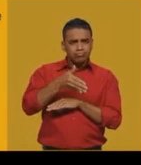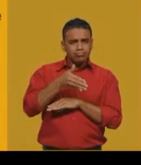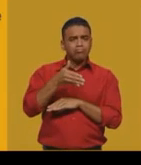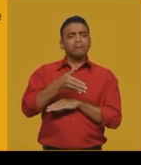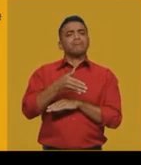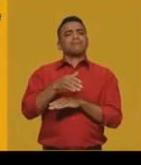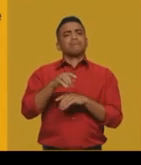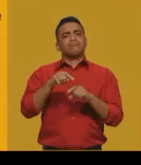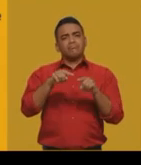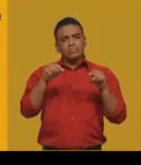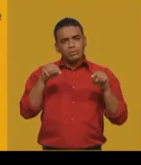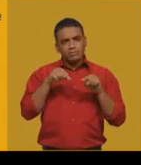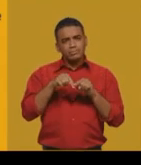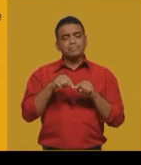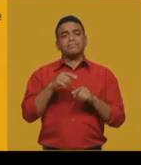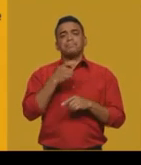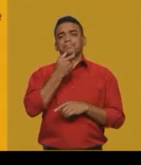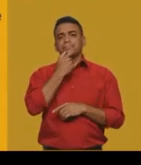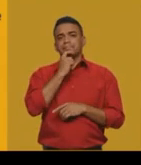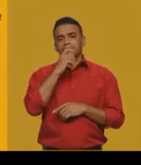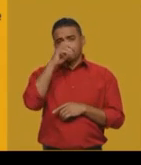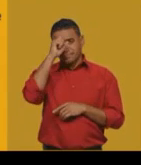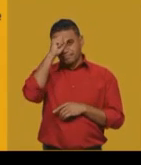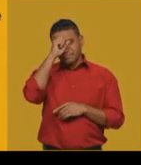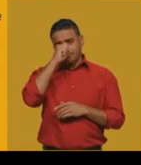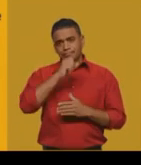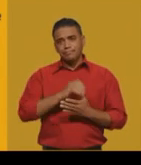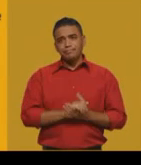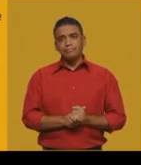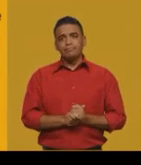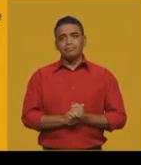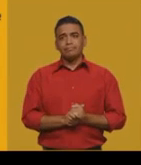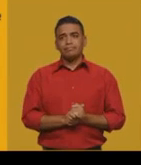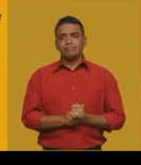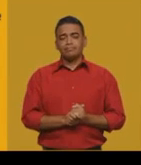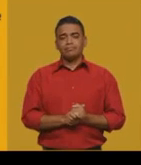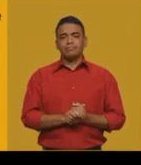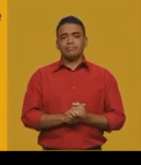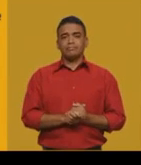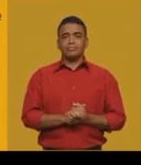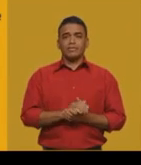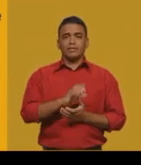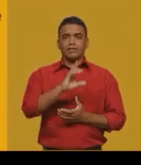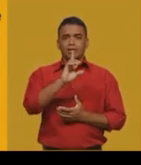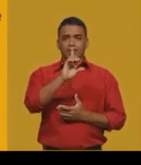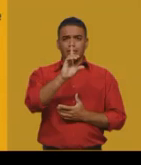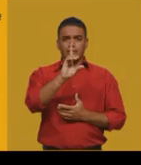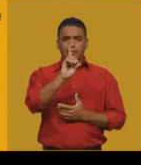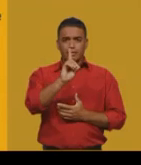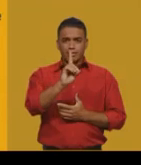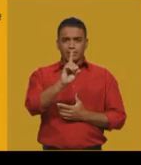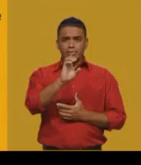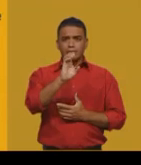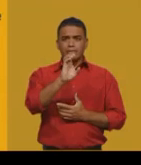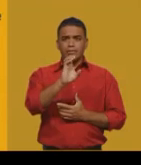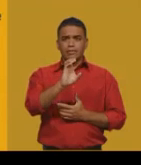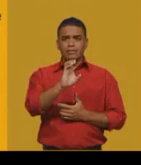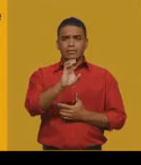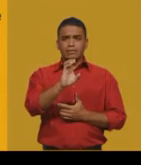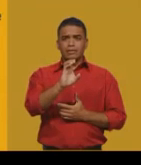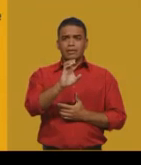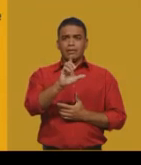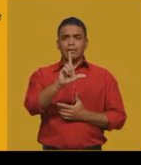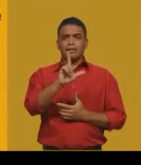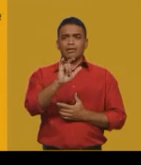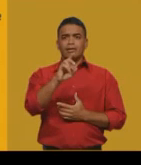classes. Declined. John's fortune declined sometime in the late